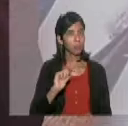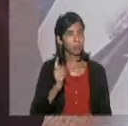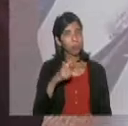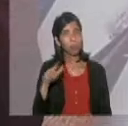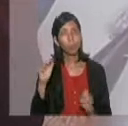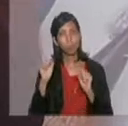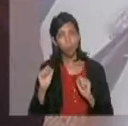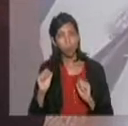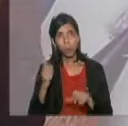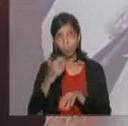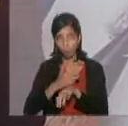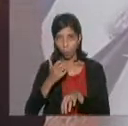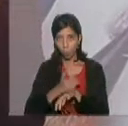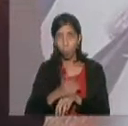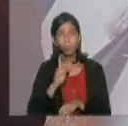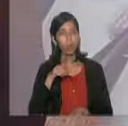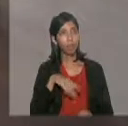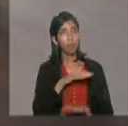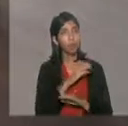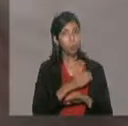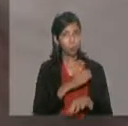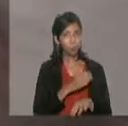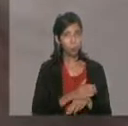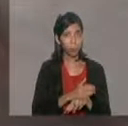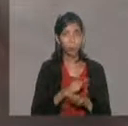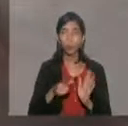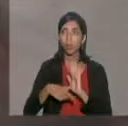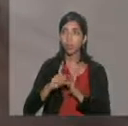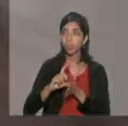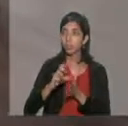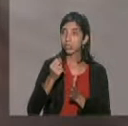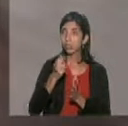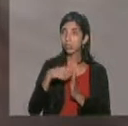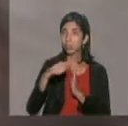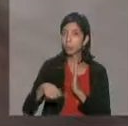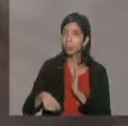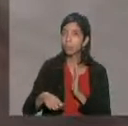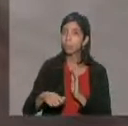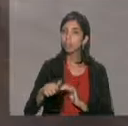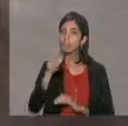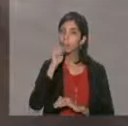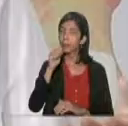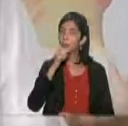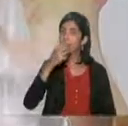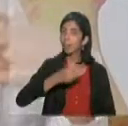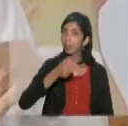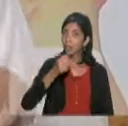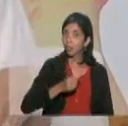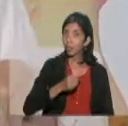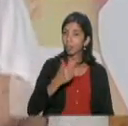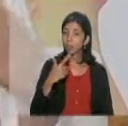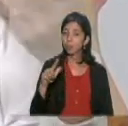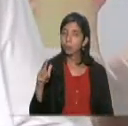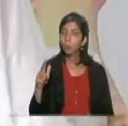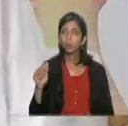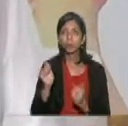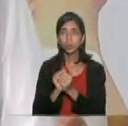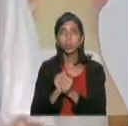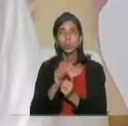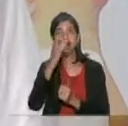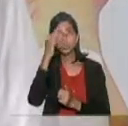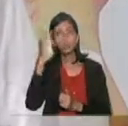no início, mas foi um engasgo leve, não foi nada... Que tivesse que fazer manobra, nada disso,